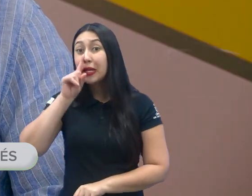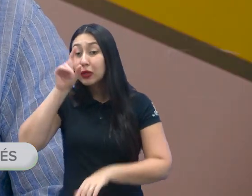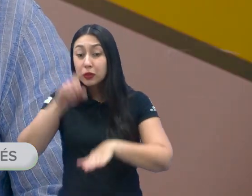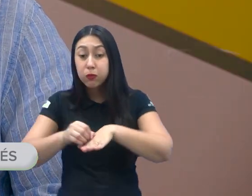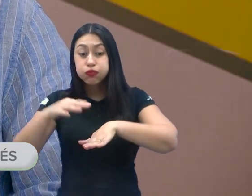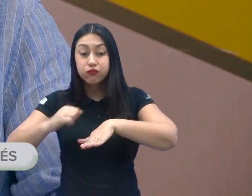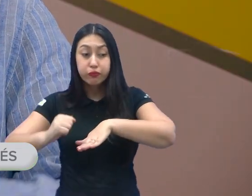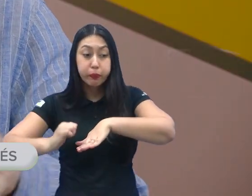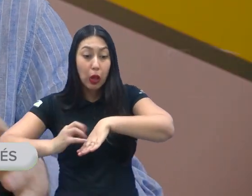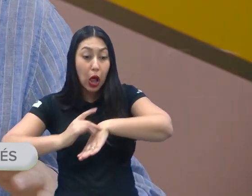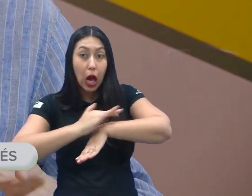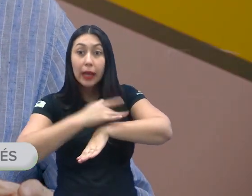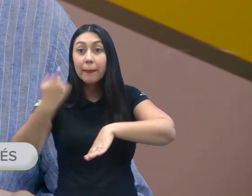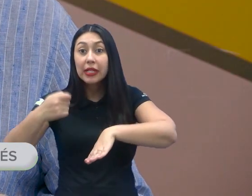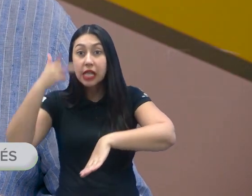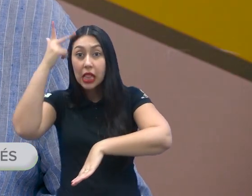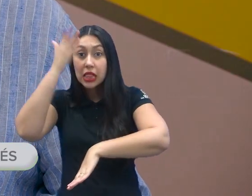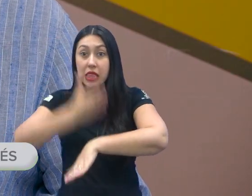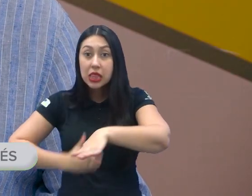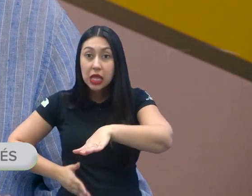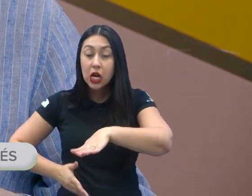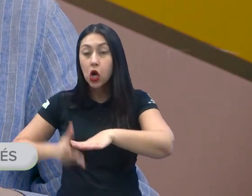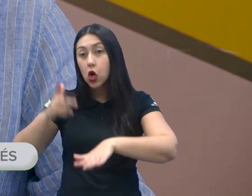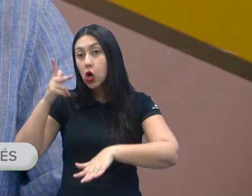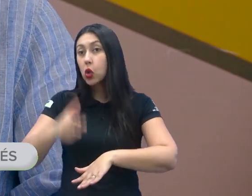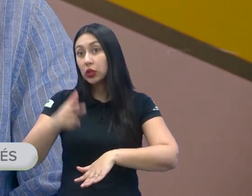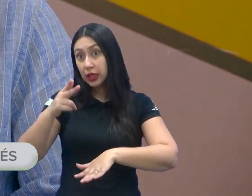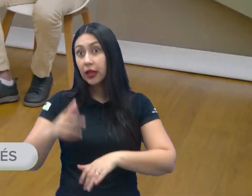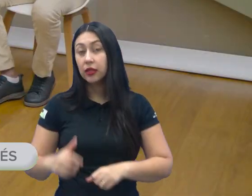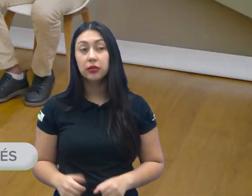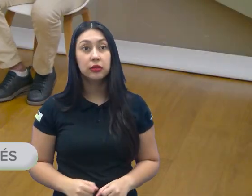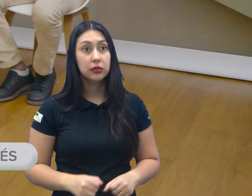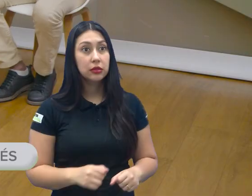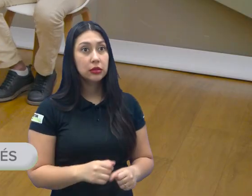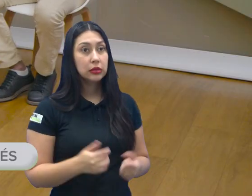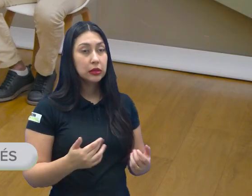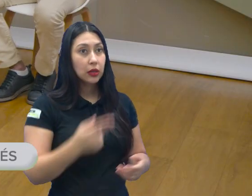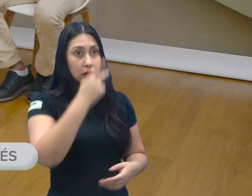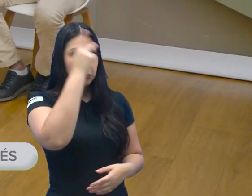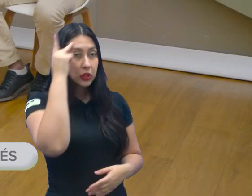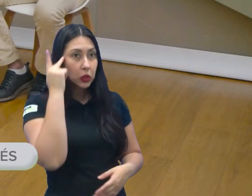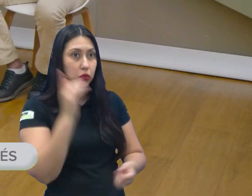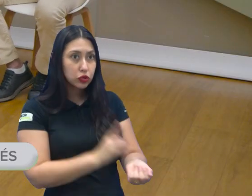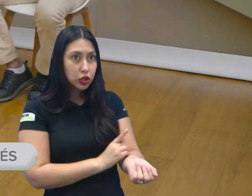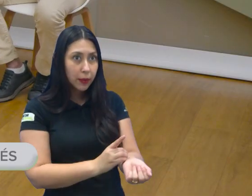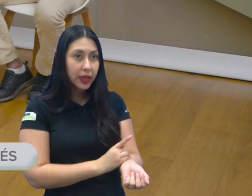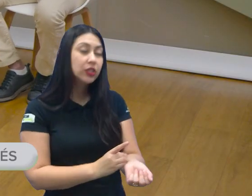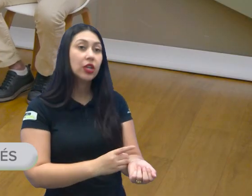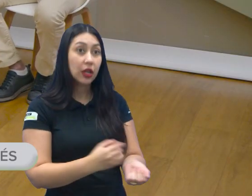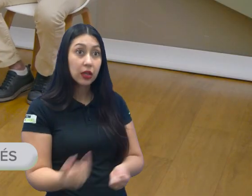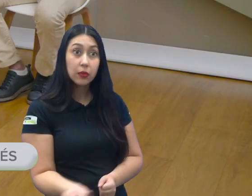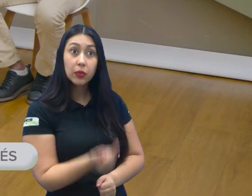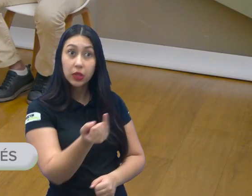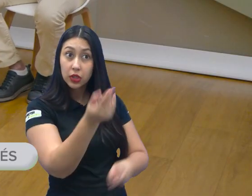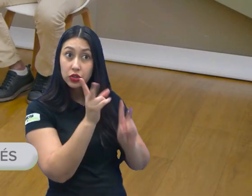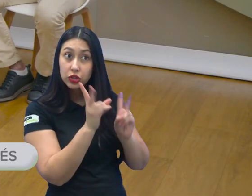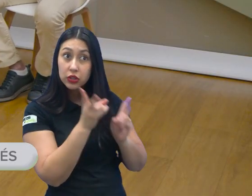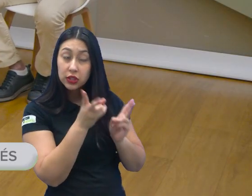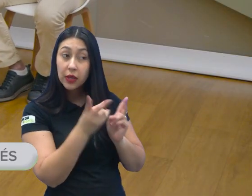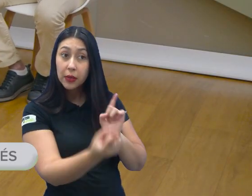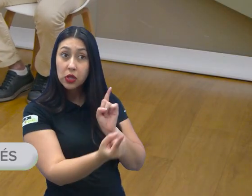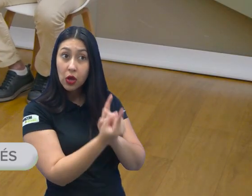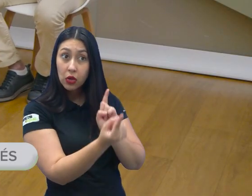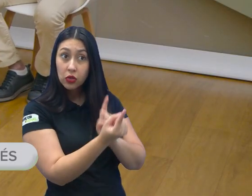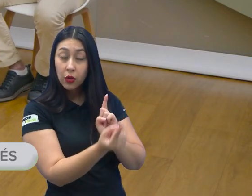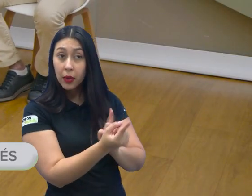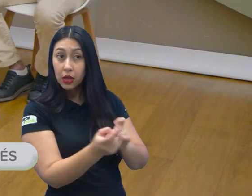amputações. Então é um capítulo à parte. Então, as pessoas que têm diabetes, é sempre importante procurar um ortopedista e sempre analisar ali